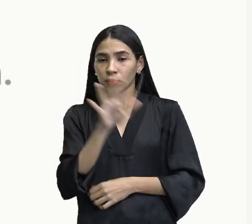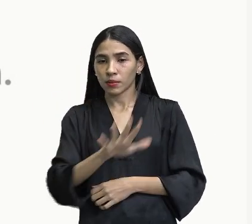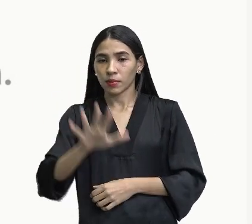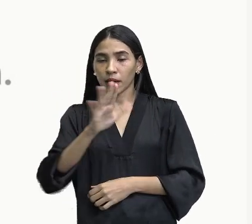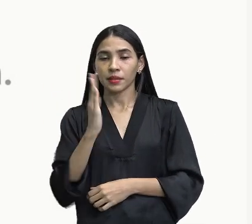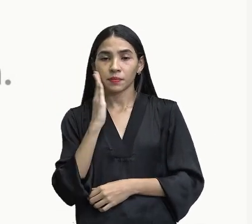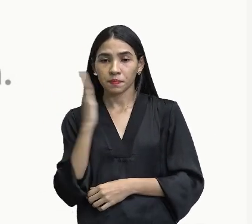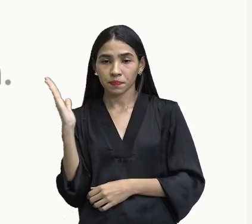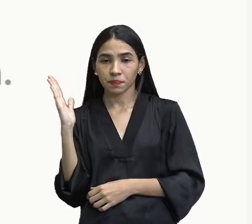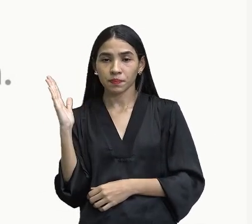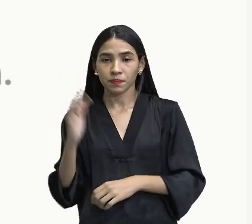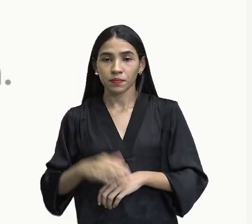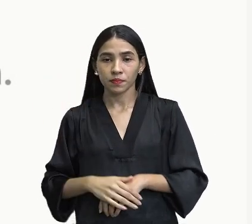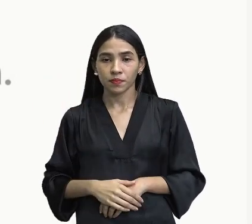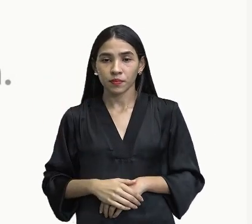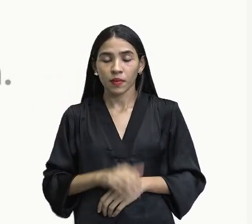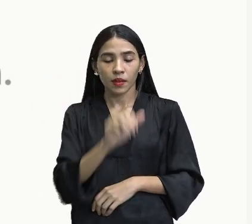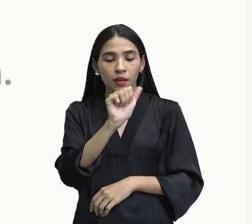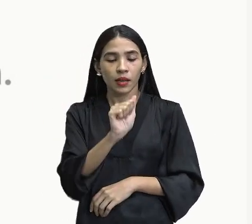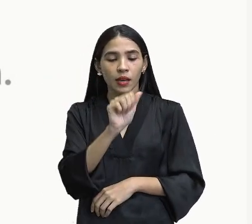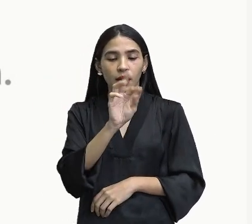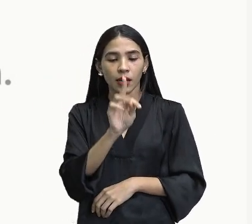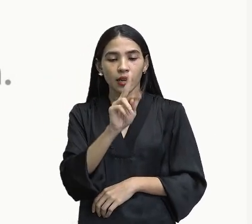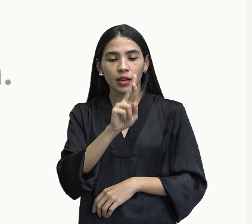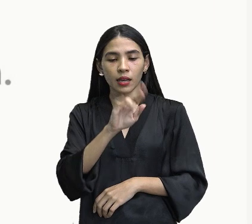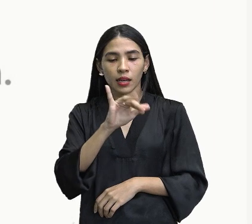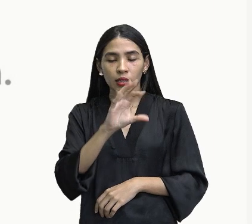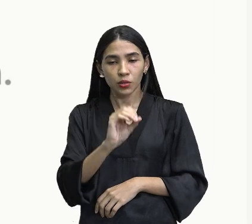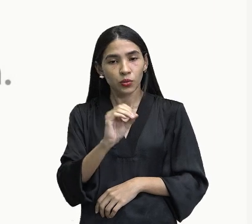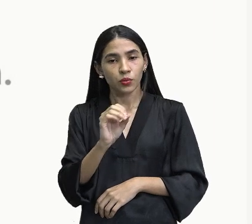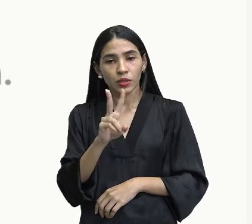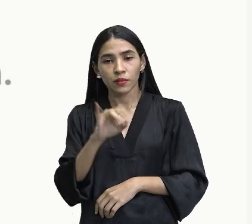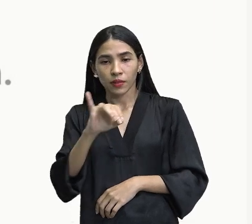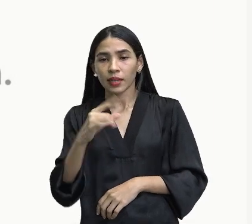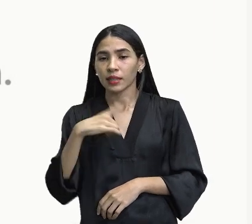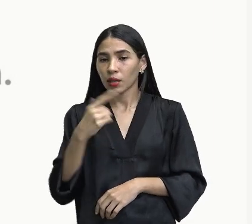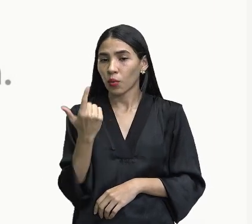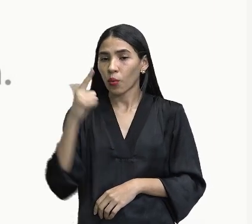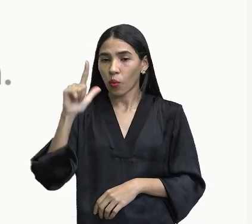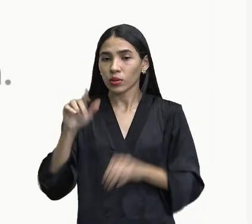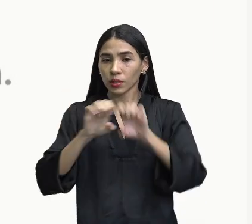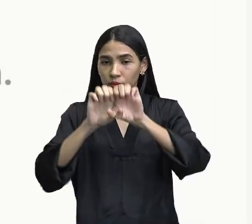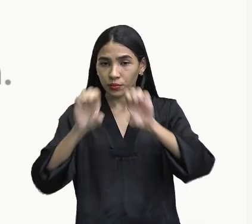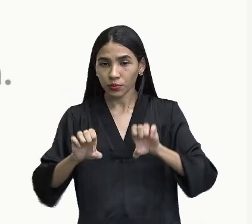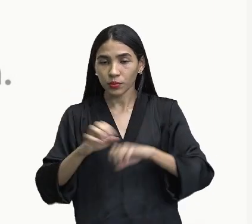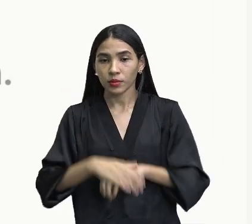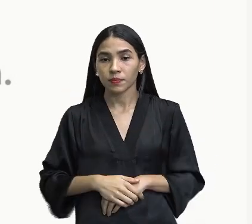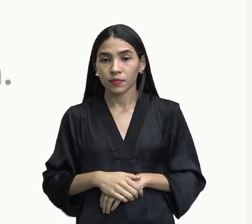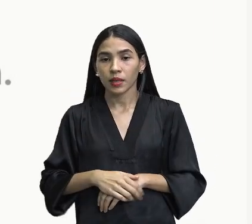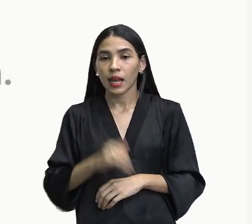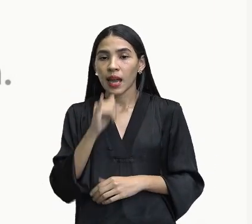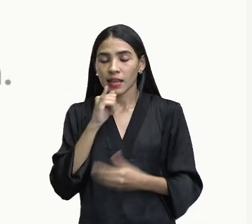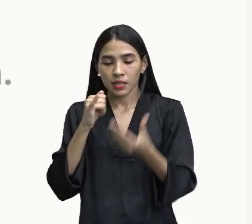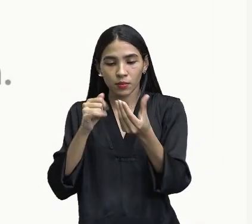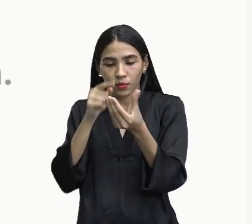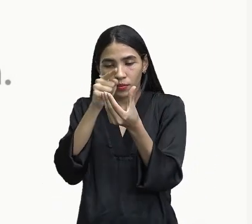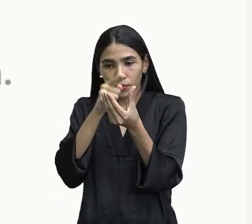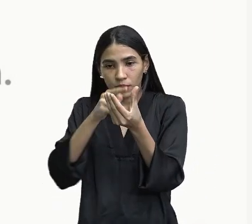átrio, e ela vai se repetir também no outro indivíduo, é uma estrutura de paredes